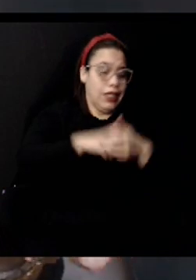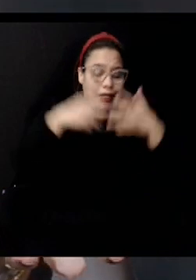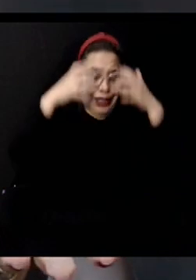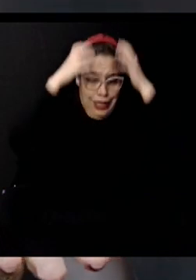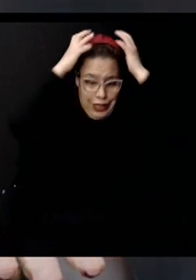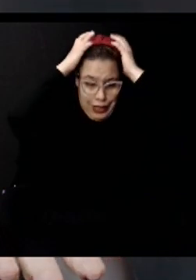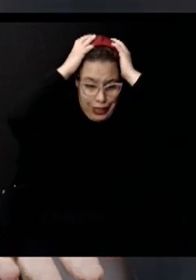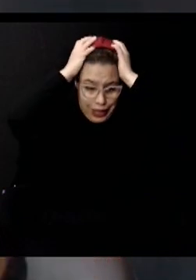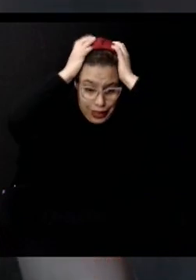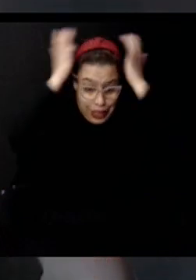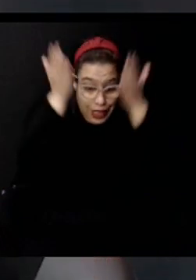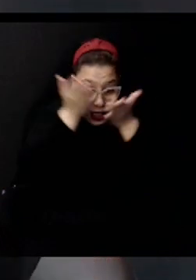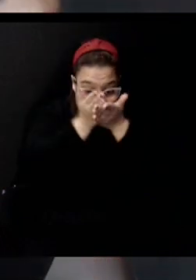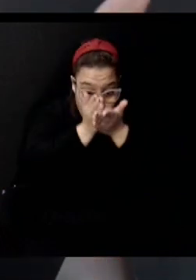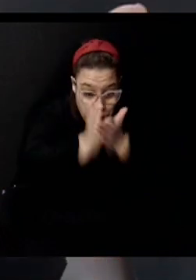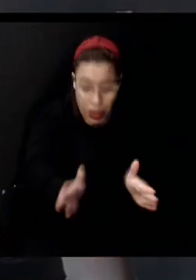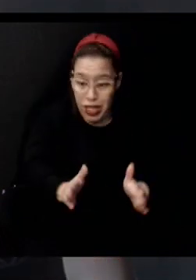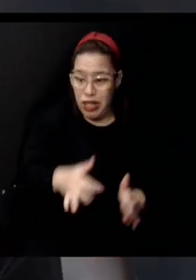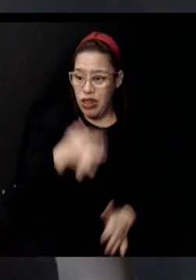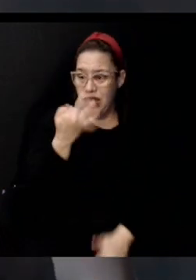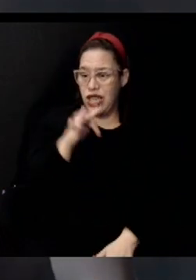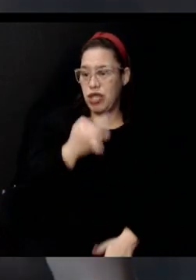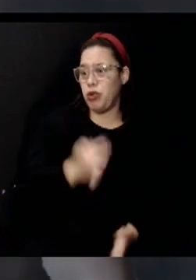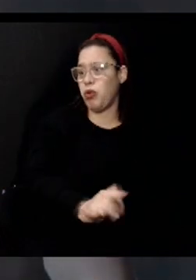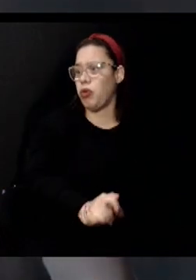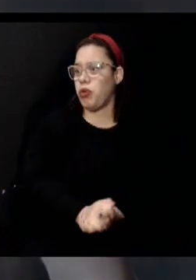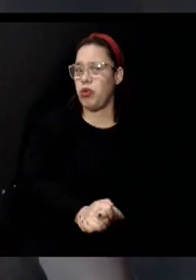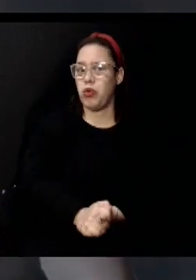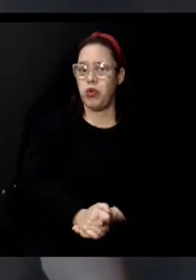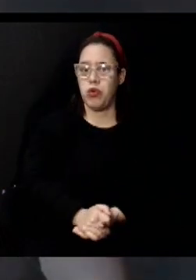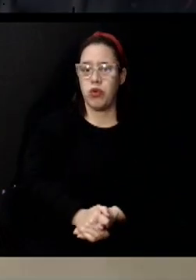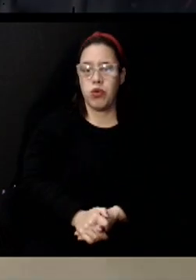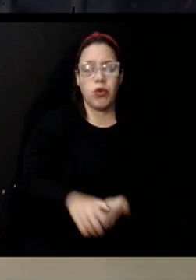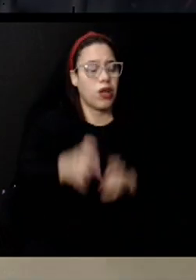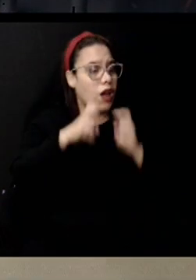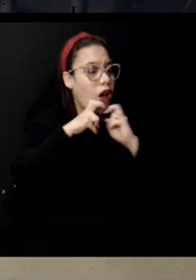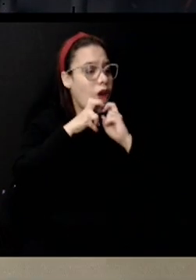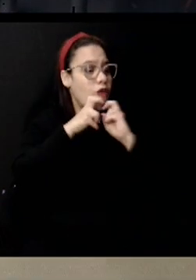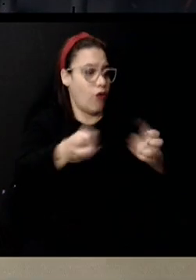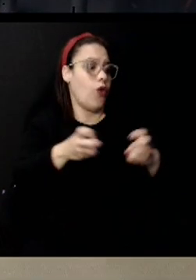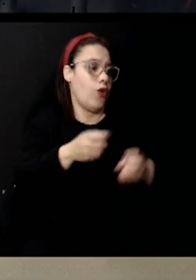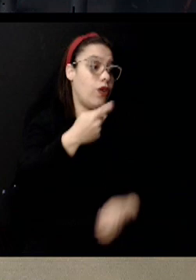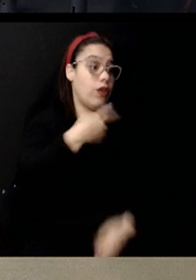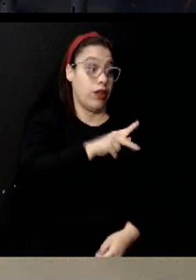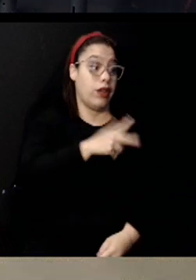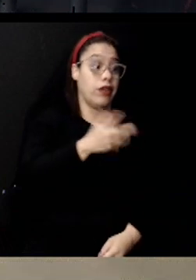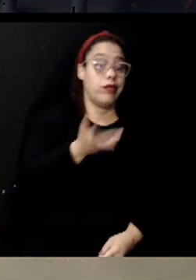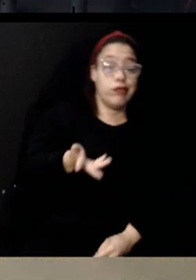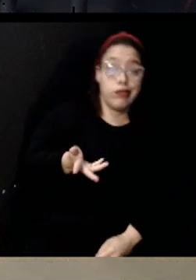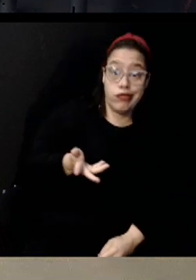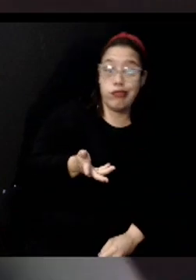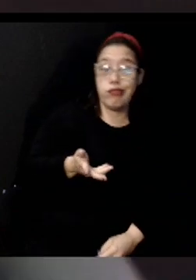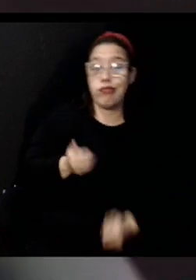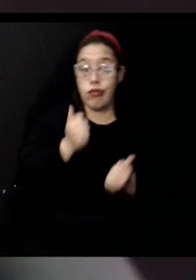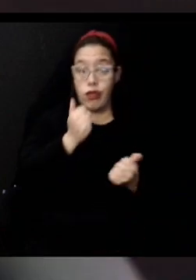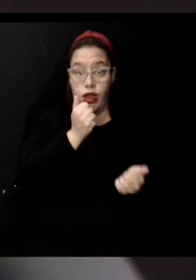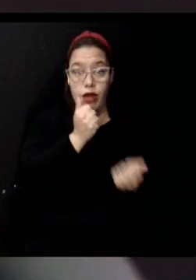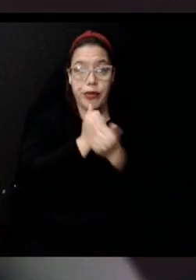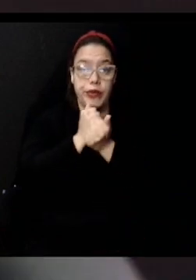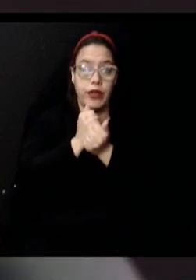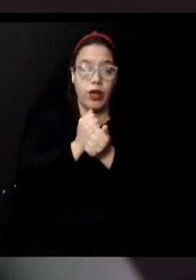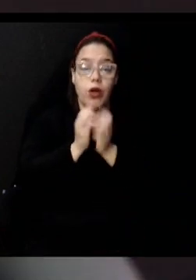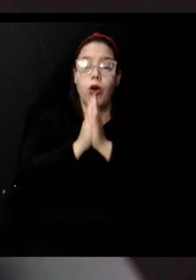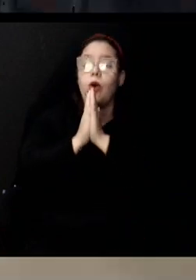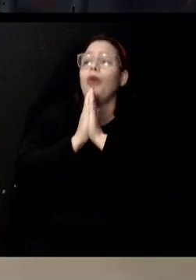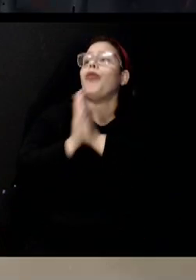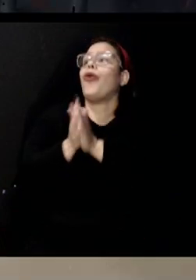a situação dela. É como se Então, fosse a voz dela, era né, como se fosse a a voz, segunda o ego isso, auxiliar dela ali, "Pelo amor de Deus, entendeu? vem".